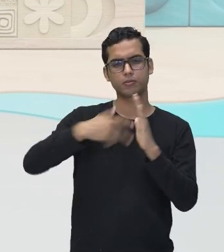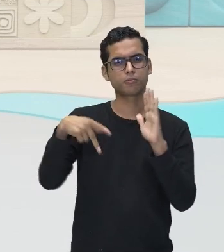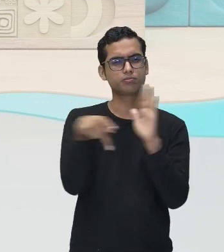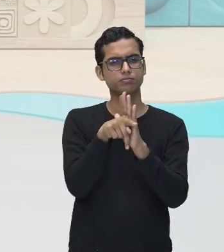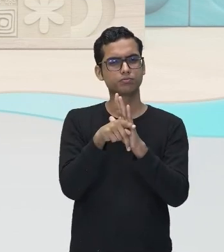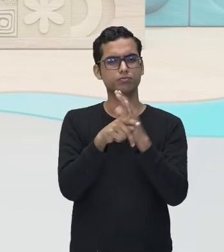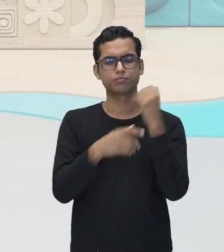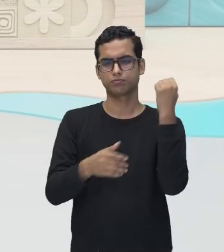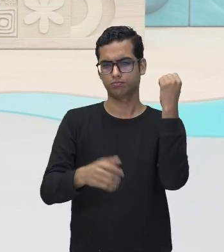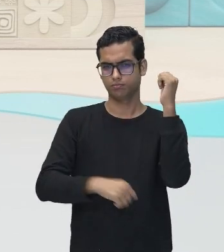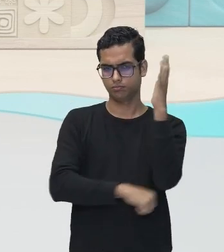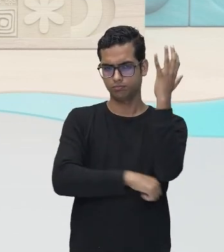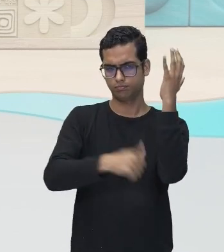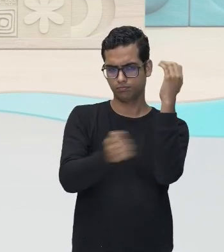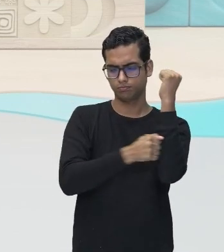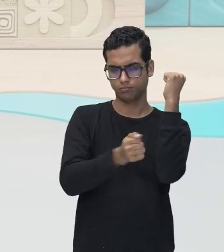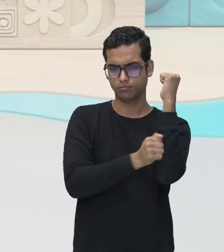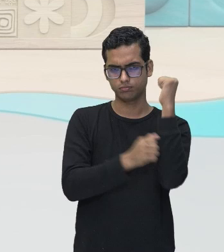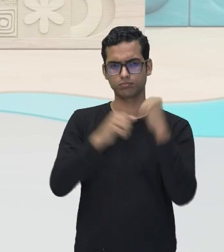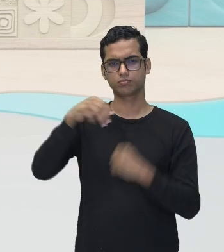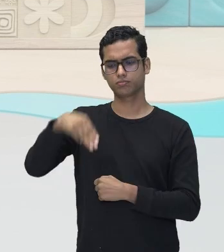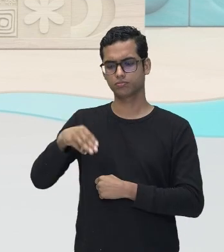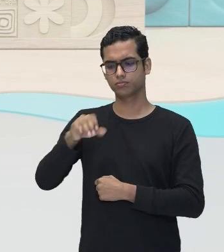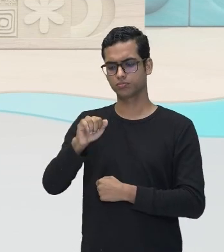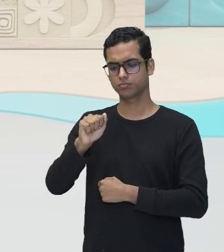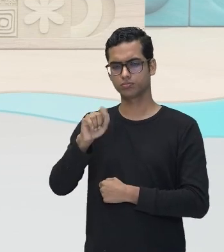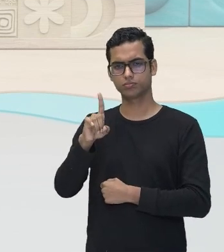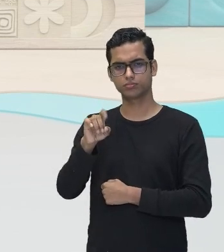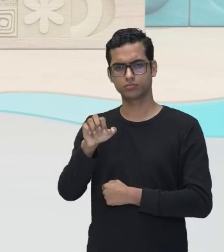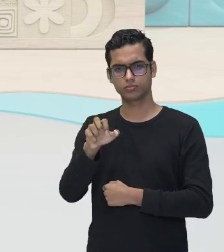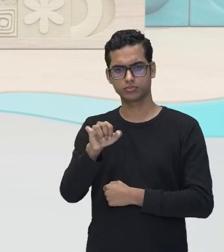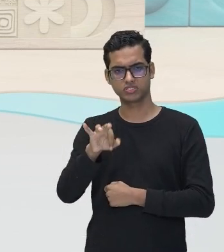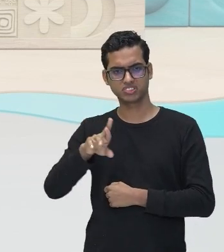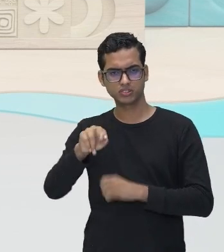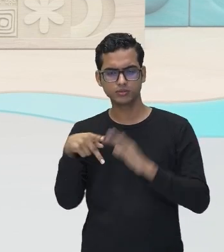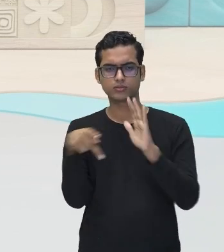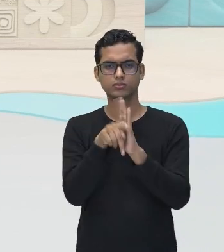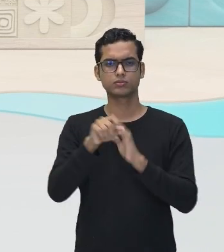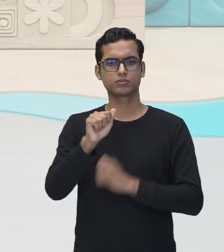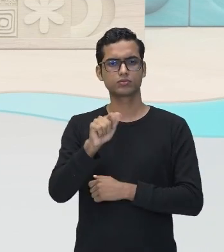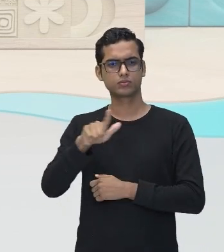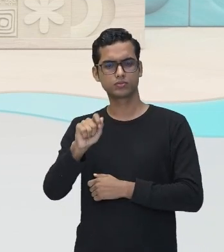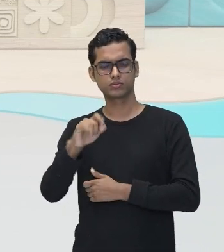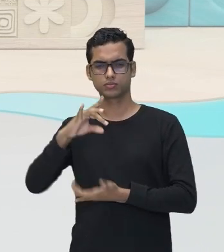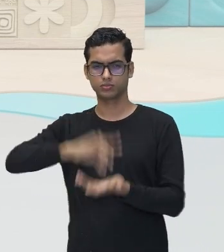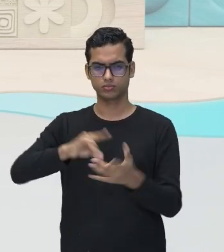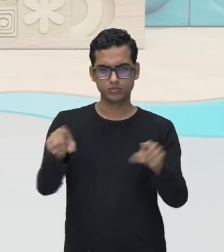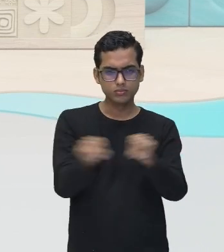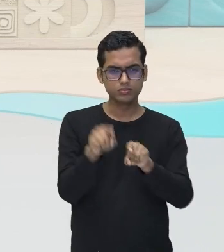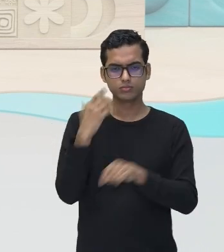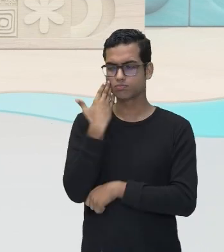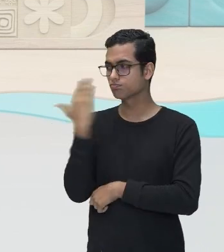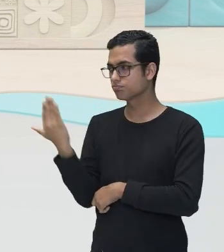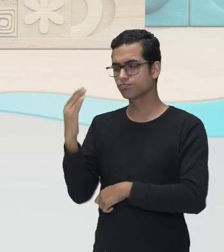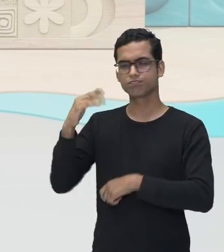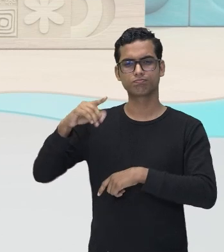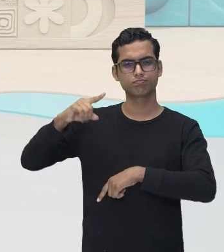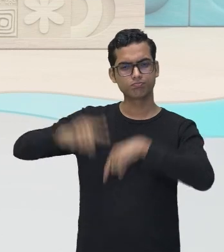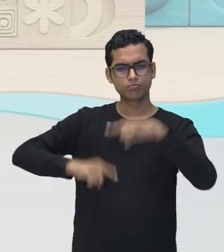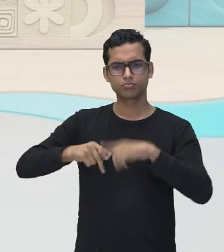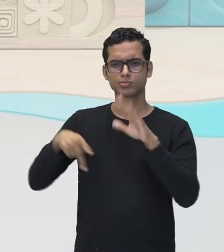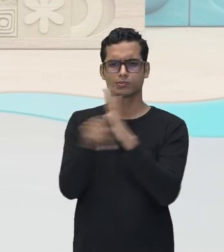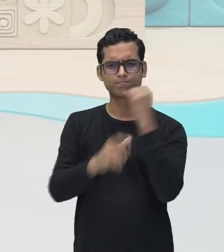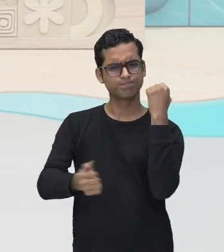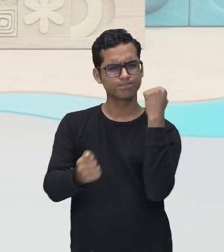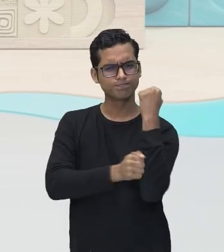Mona Lisa ela foi pintada sobre uma madeira de álamo. Então, a madeira ela é utilizada como